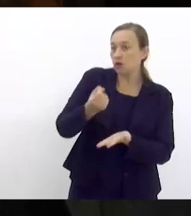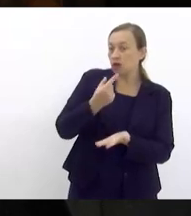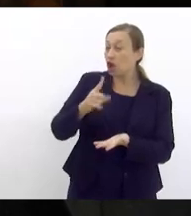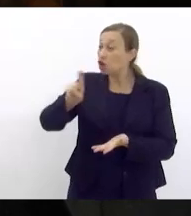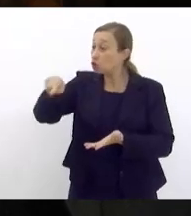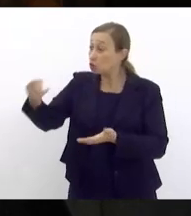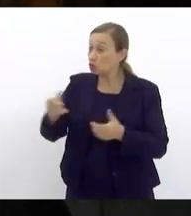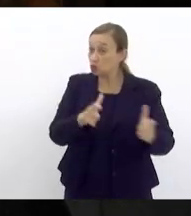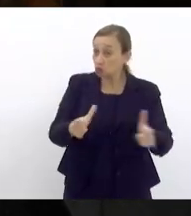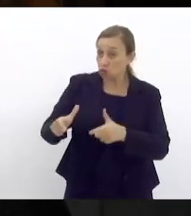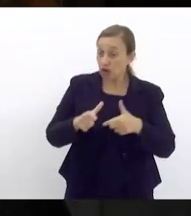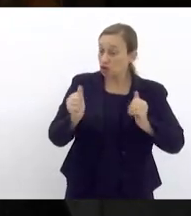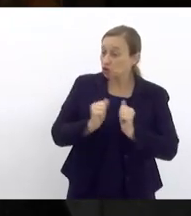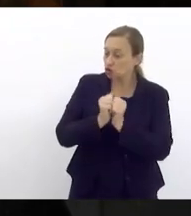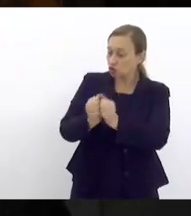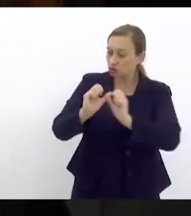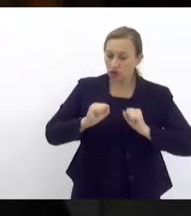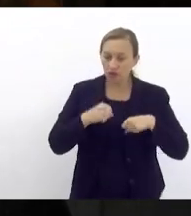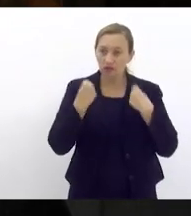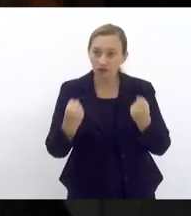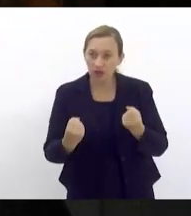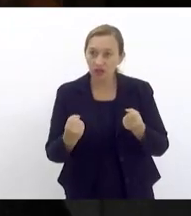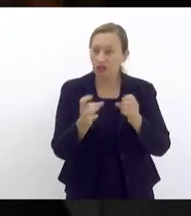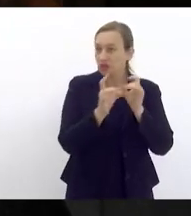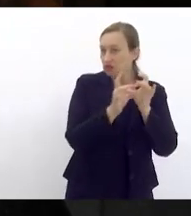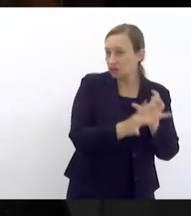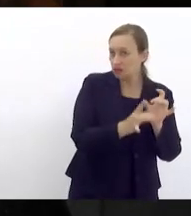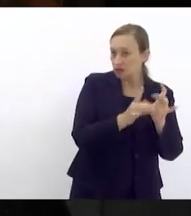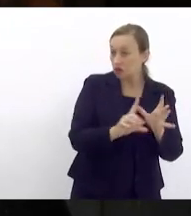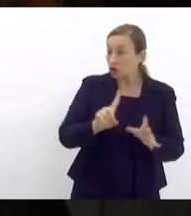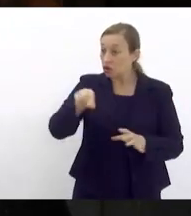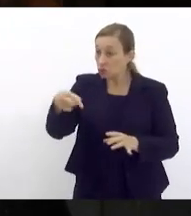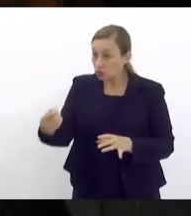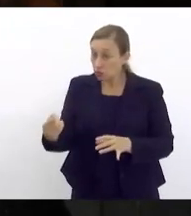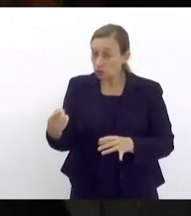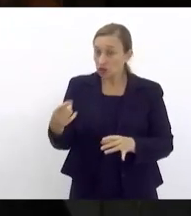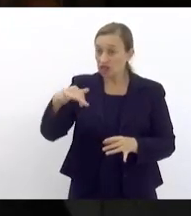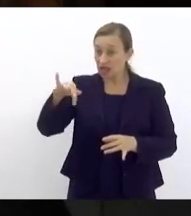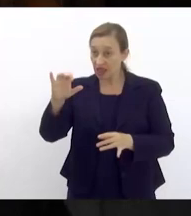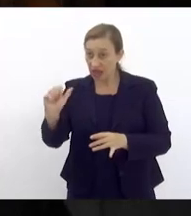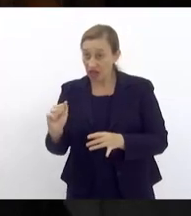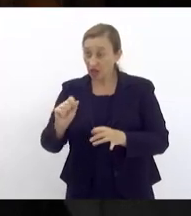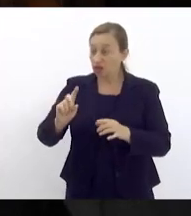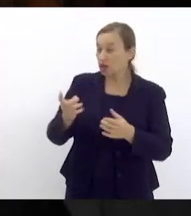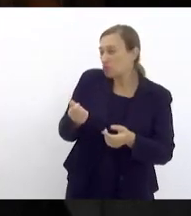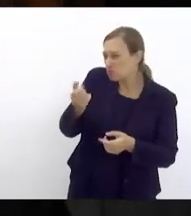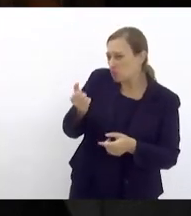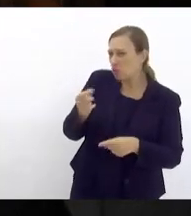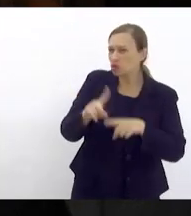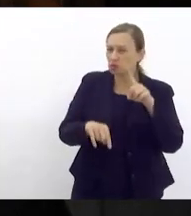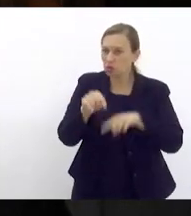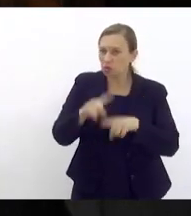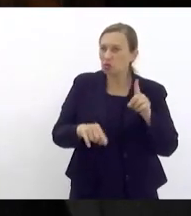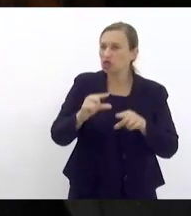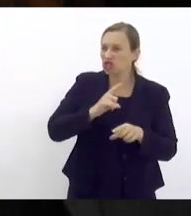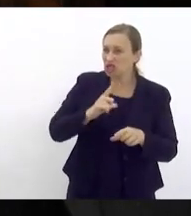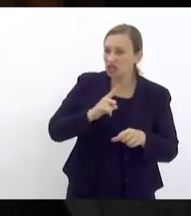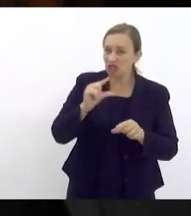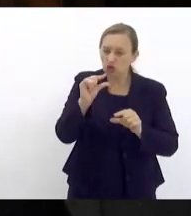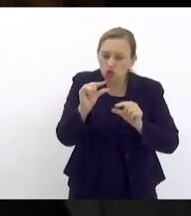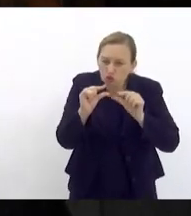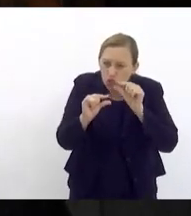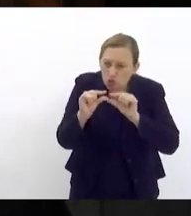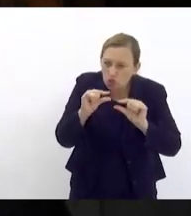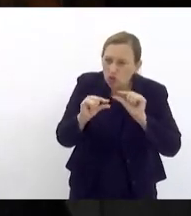Defesa do Consumidor com Enéa e os poucos produtos que ainda haviam com microsferas plásticas foram